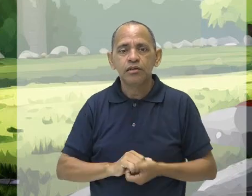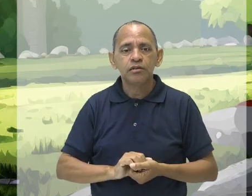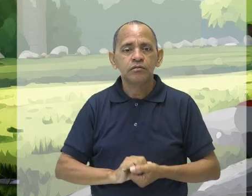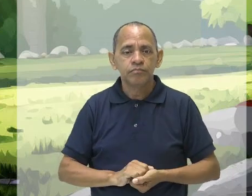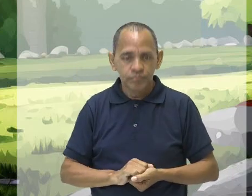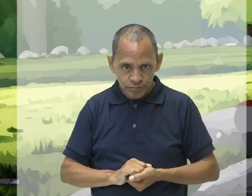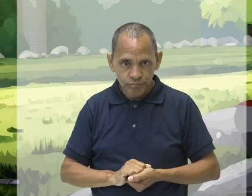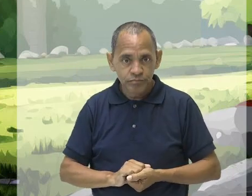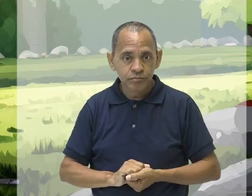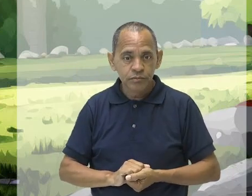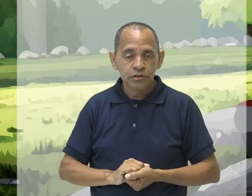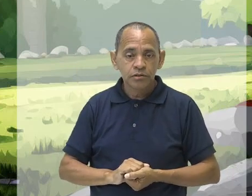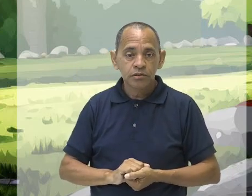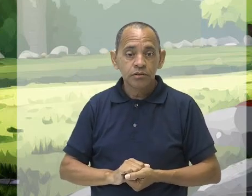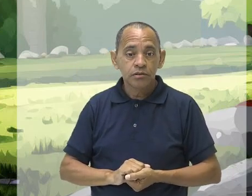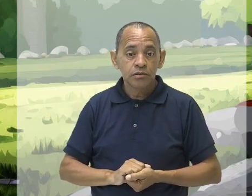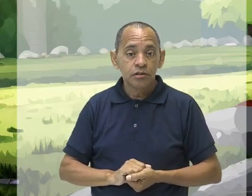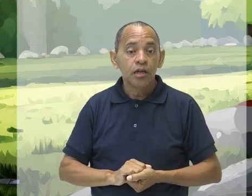implica